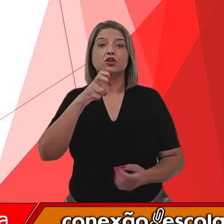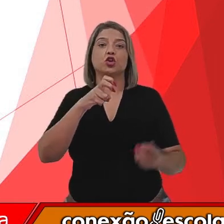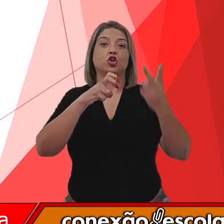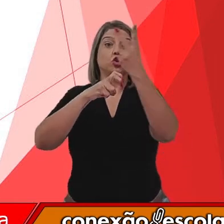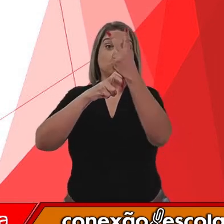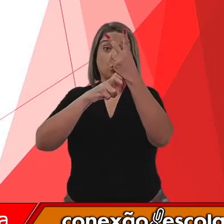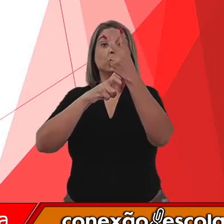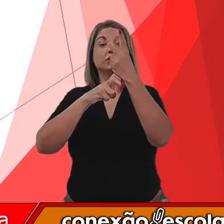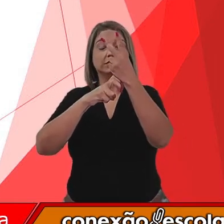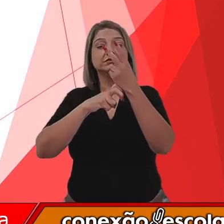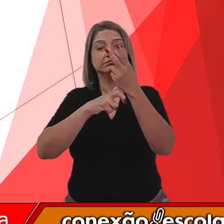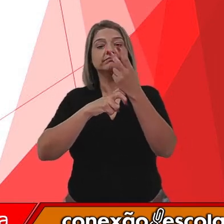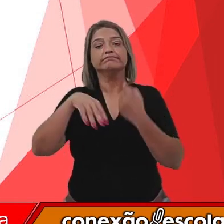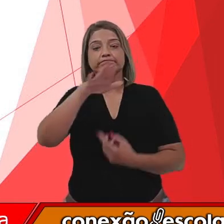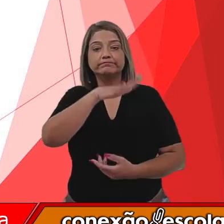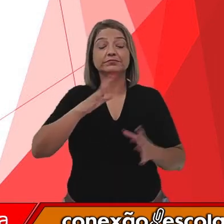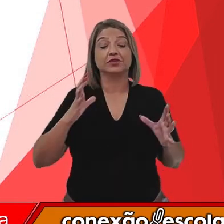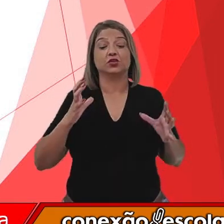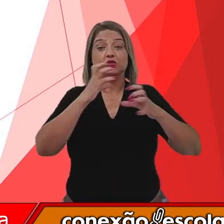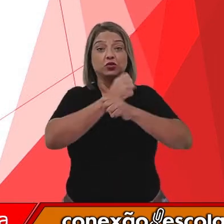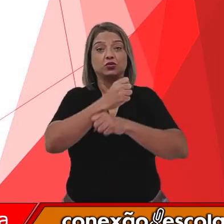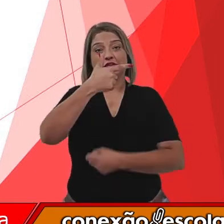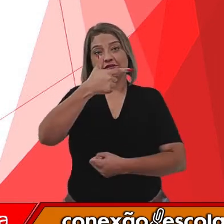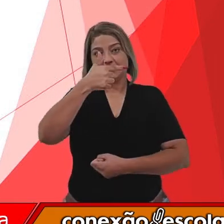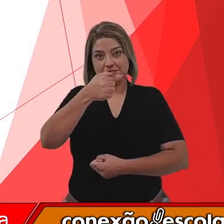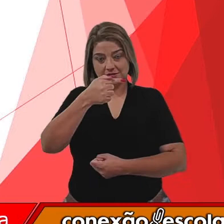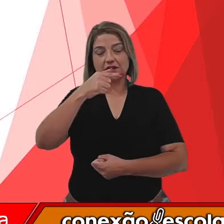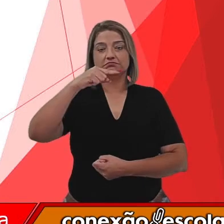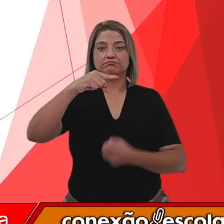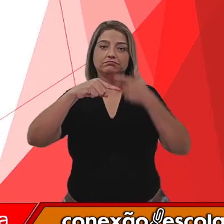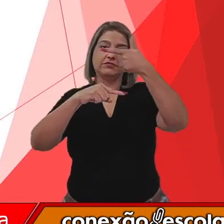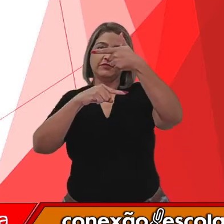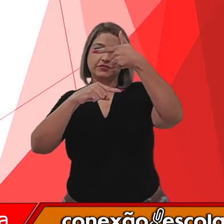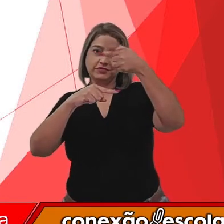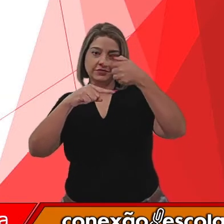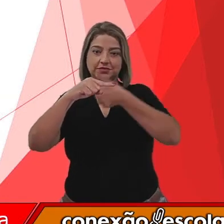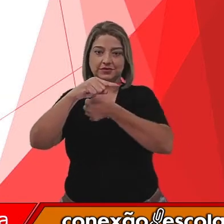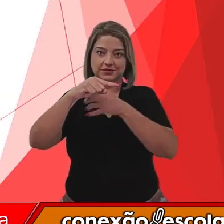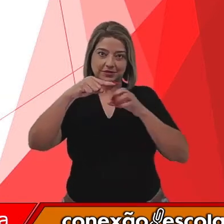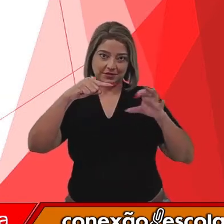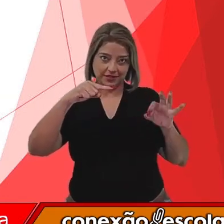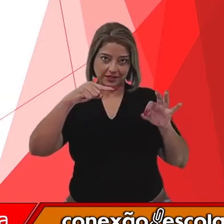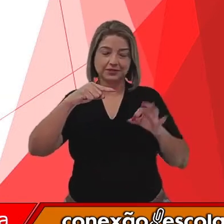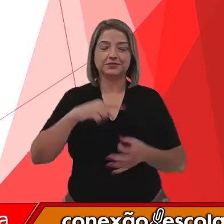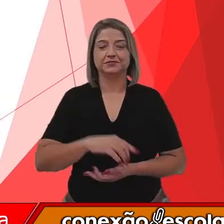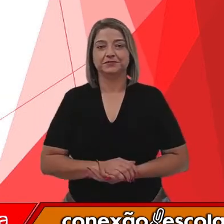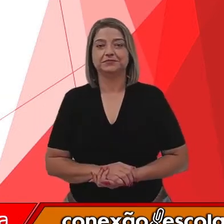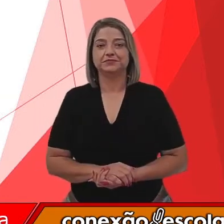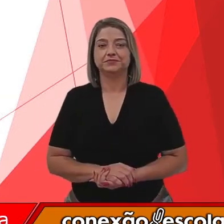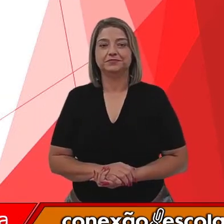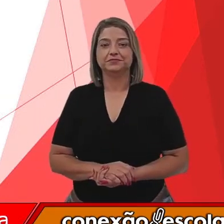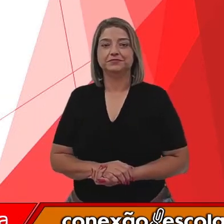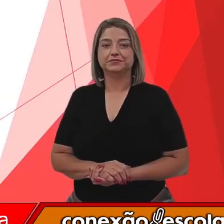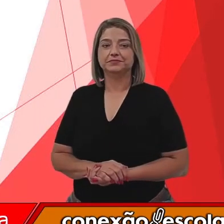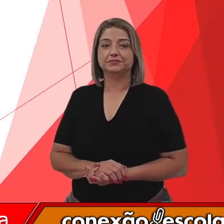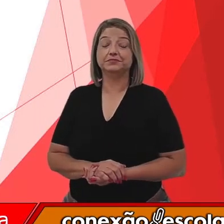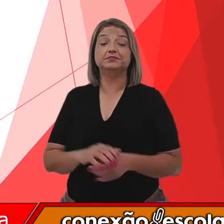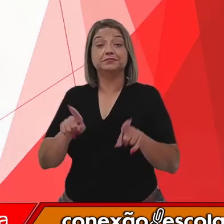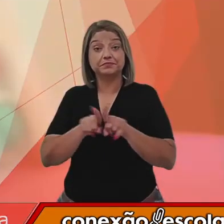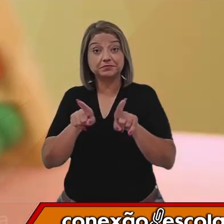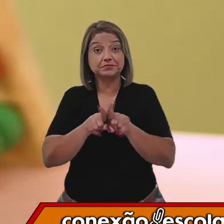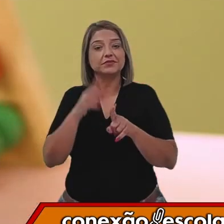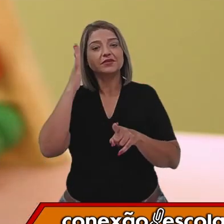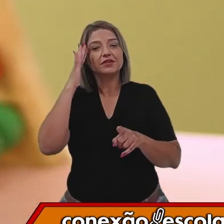lá na ponta. Então, 27 centésimos. Nós podemos classificar